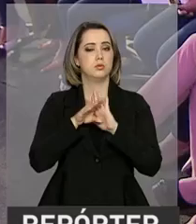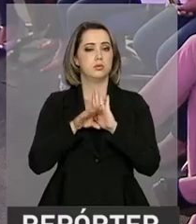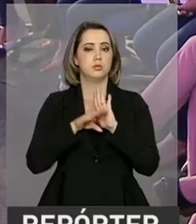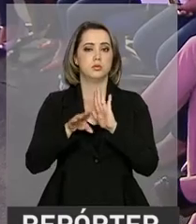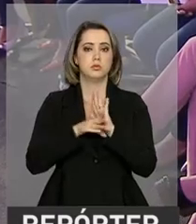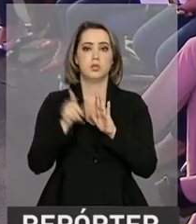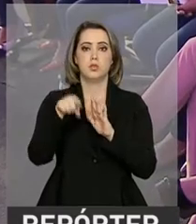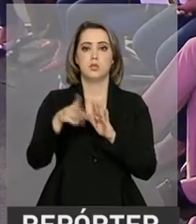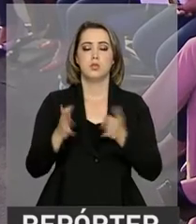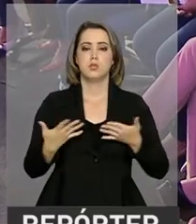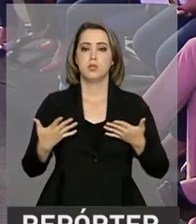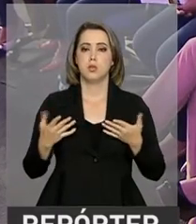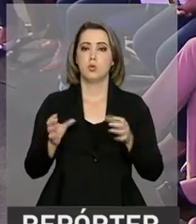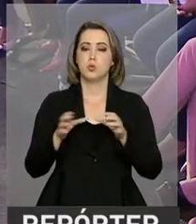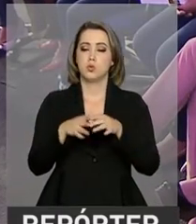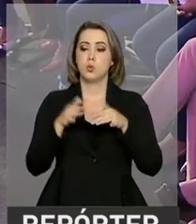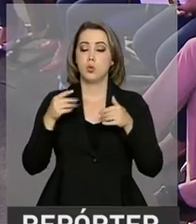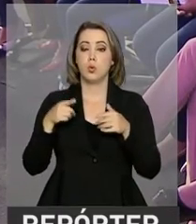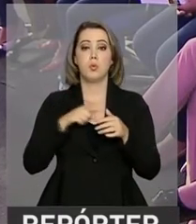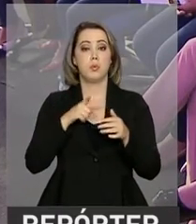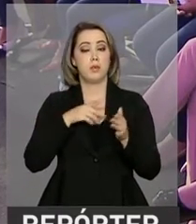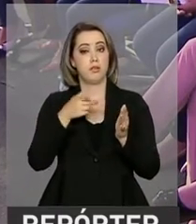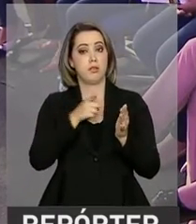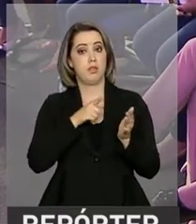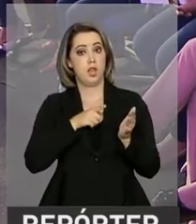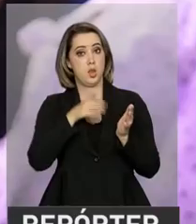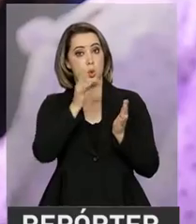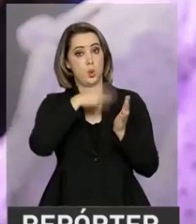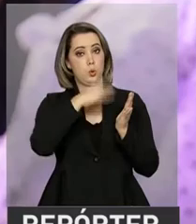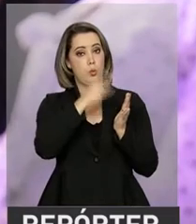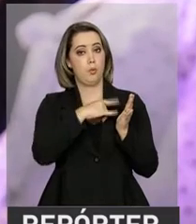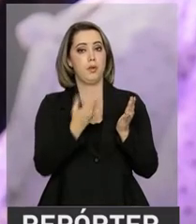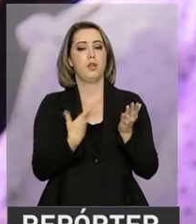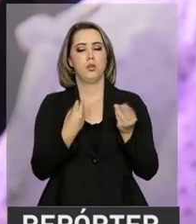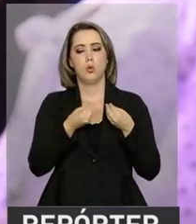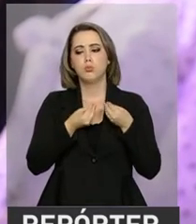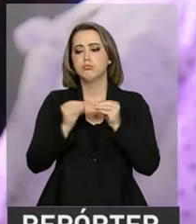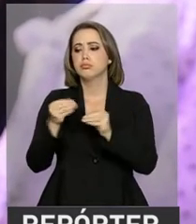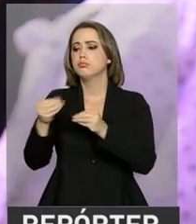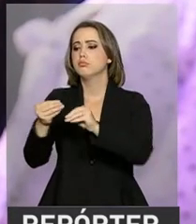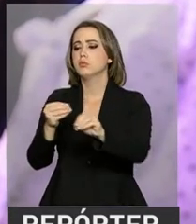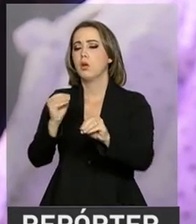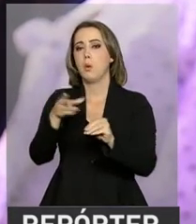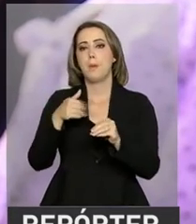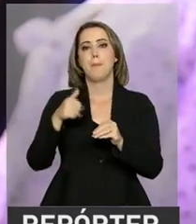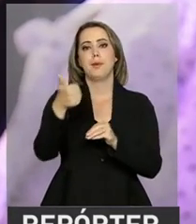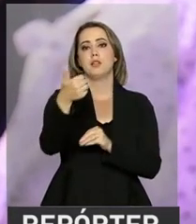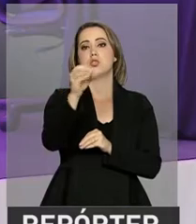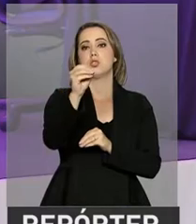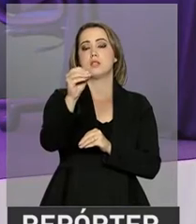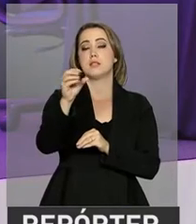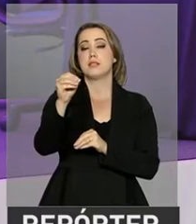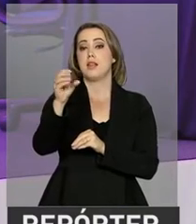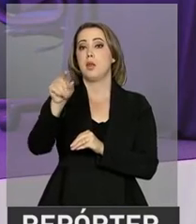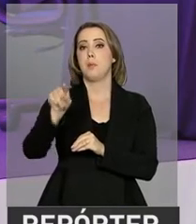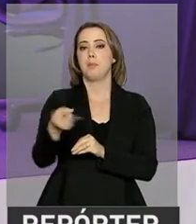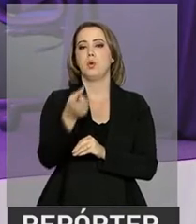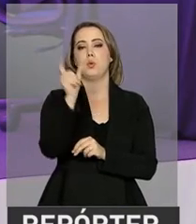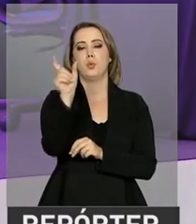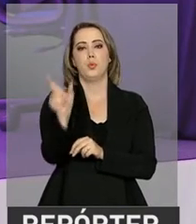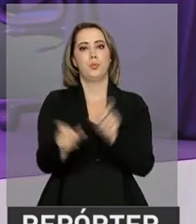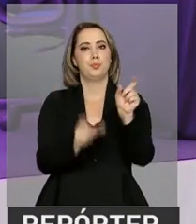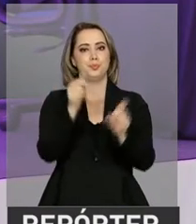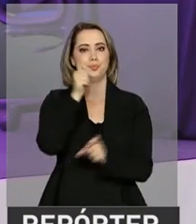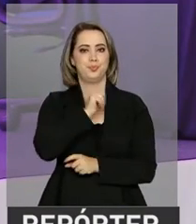são os mutirões para emissão de documentos que este ano devem beneficiar 100 mil mulheres também será